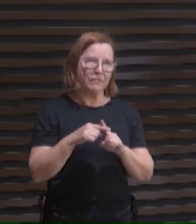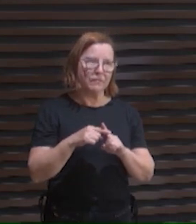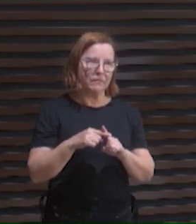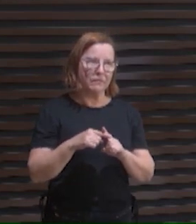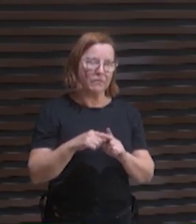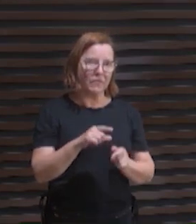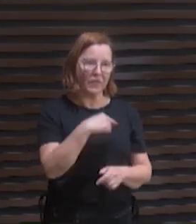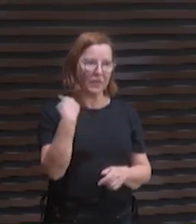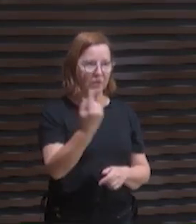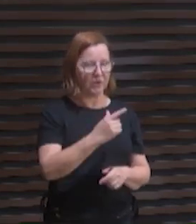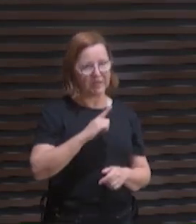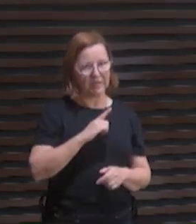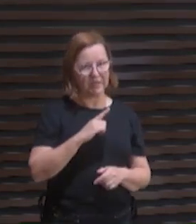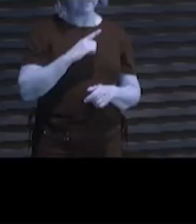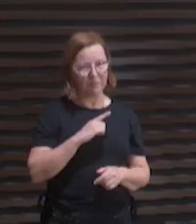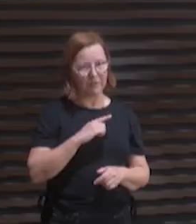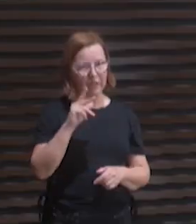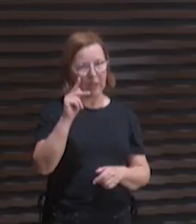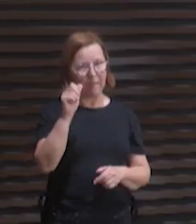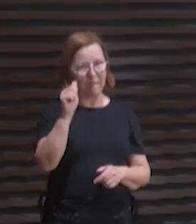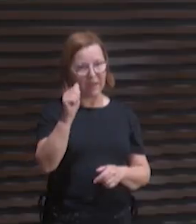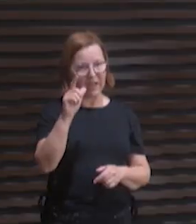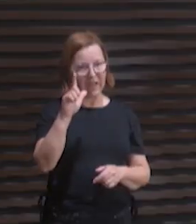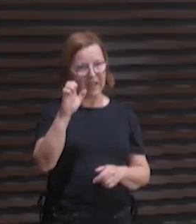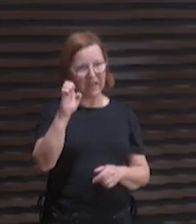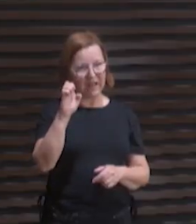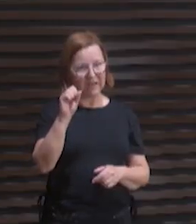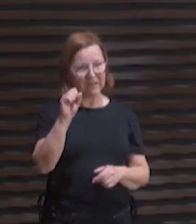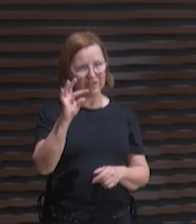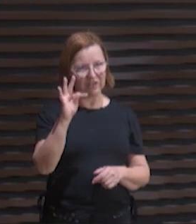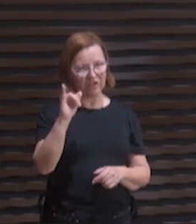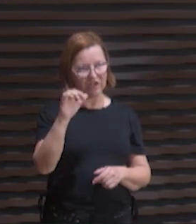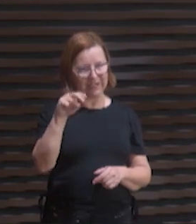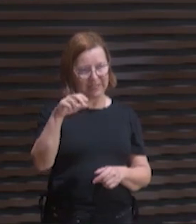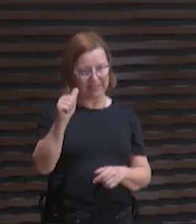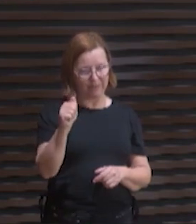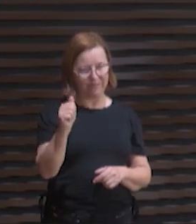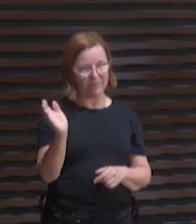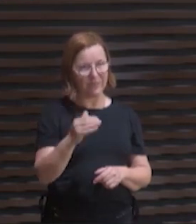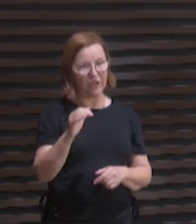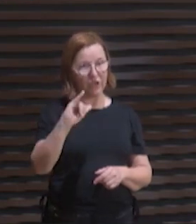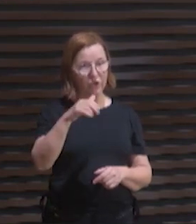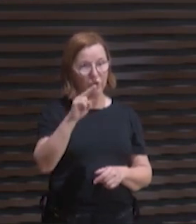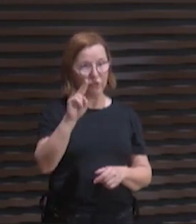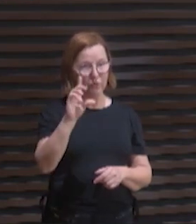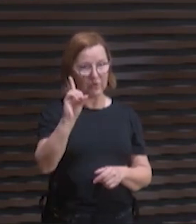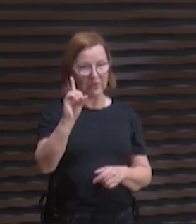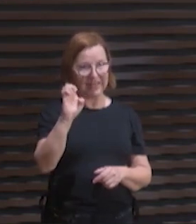e nós temos lá na Palestina, na Judéia, um grupo de irmãos.